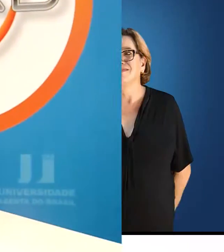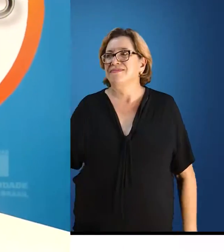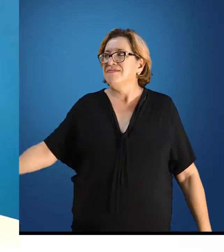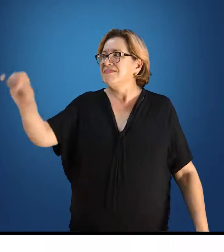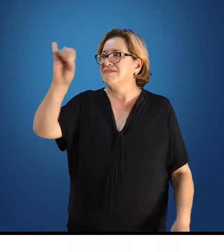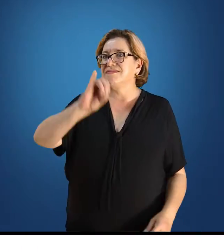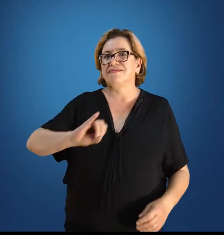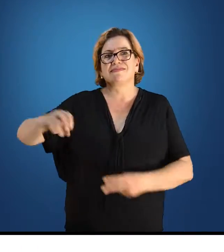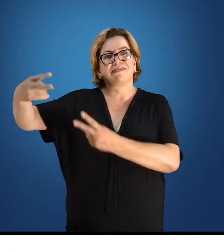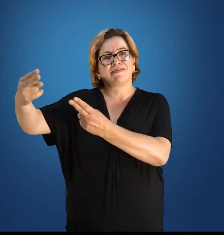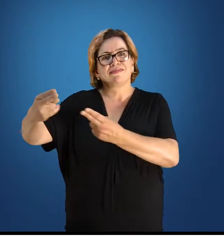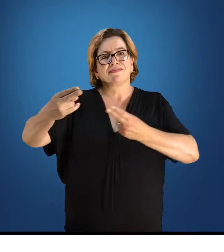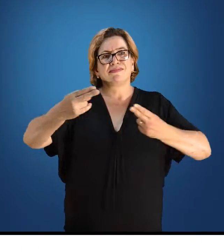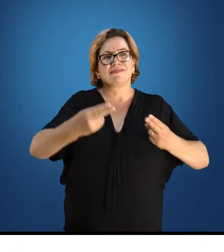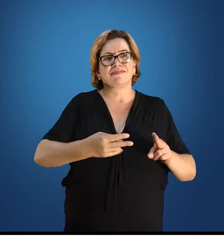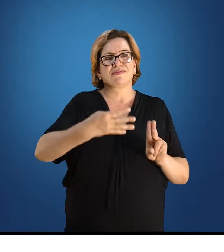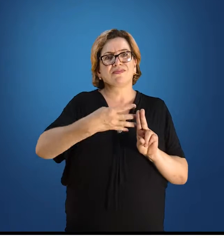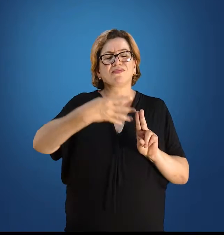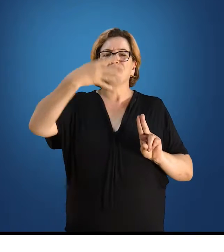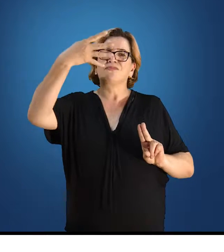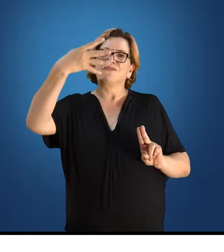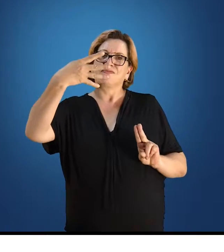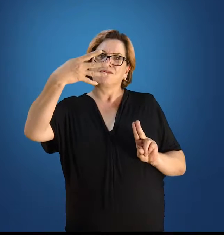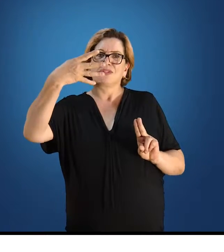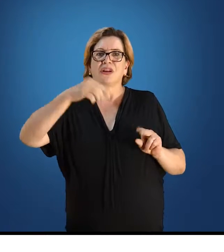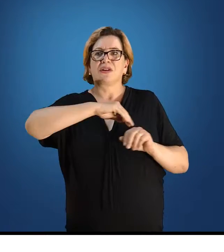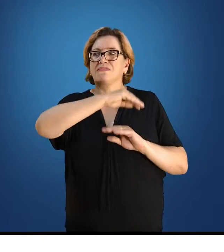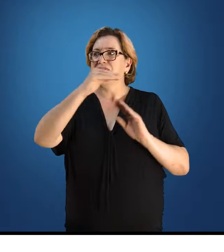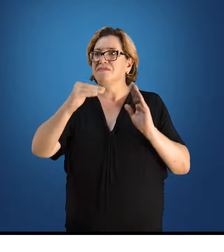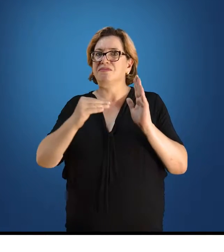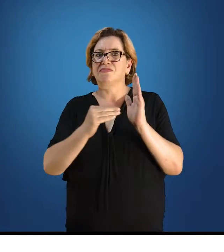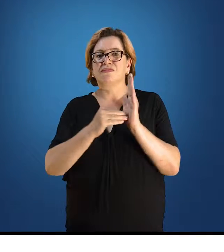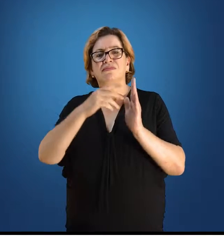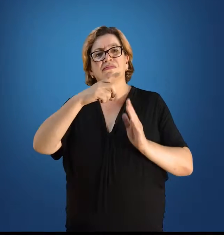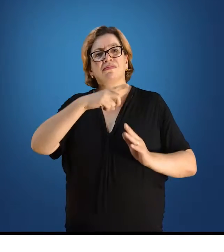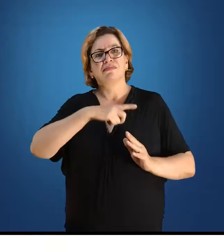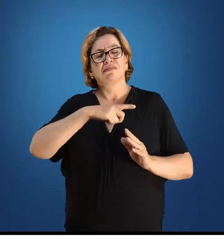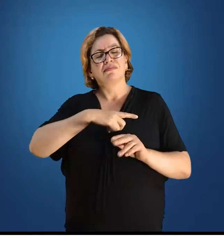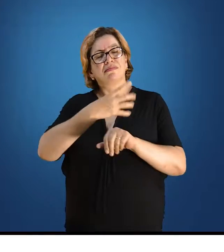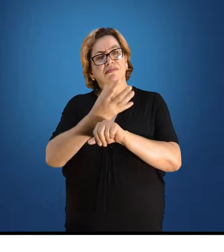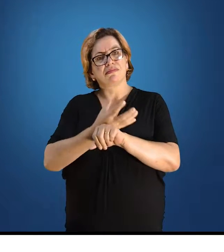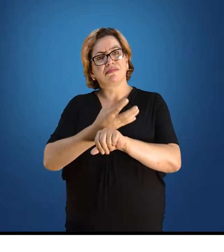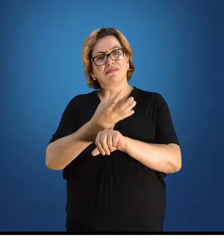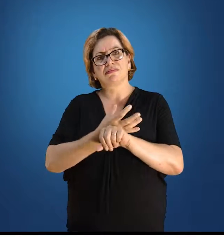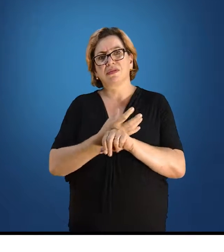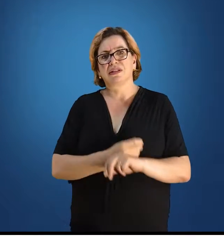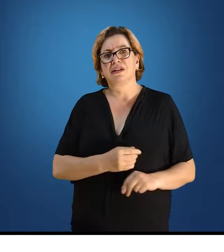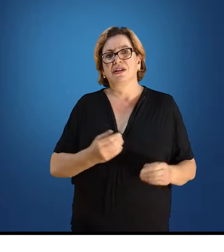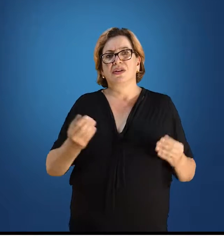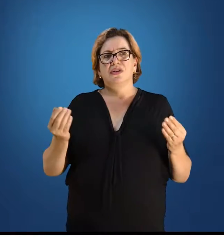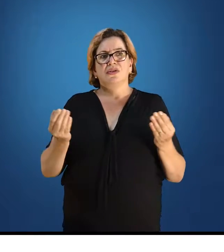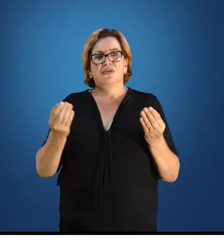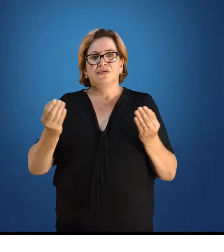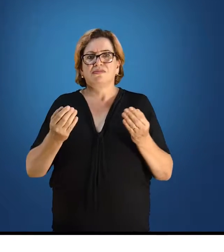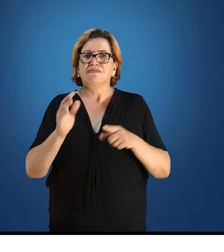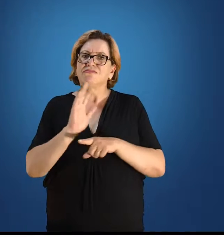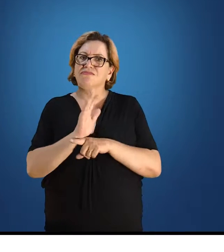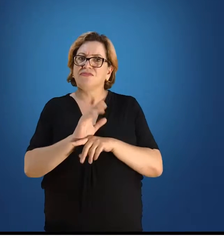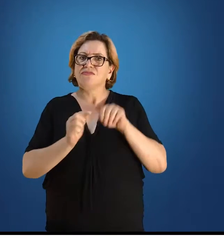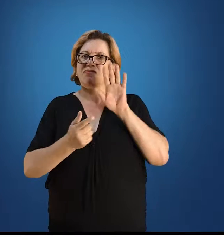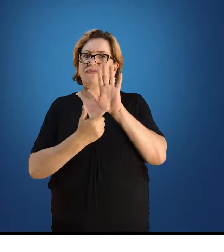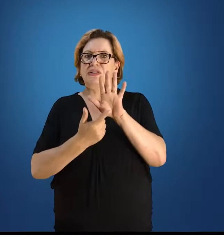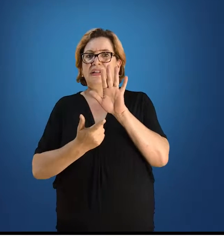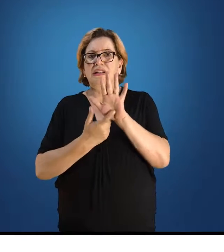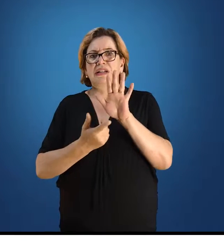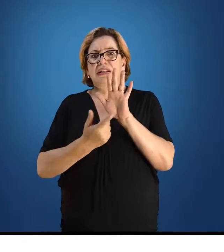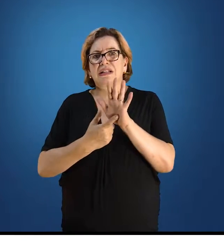Olá, bem-vindos à nossa unidade 4, última unidade da nossa disciplina. Nessa videoaula nós vamos apresentar